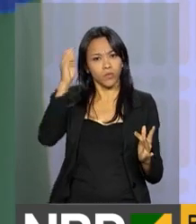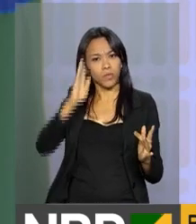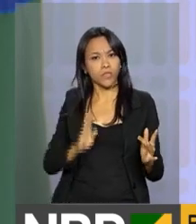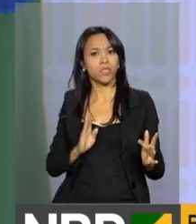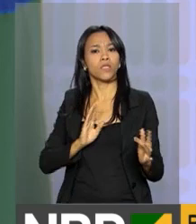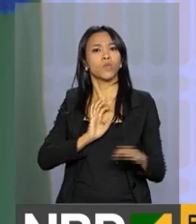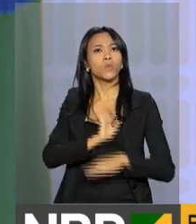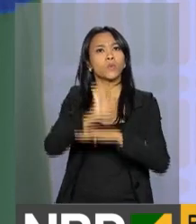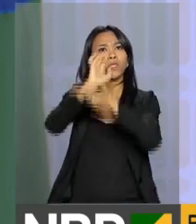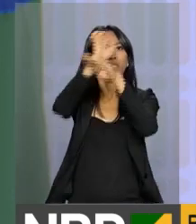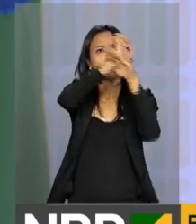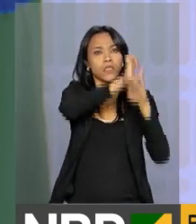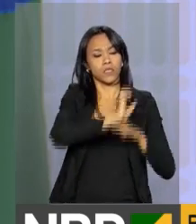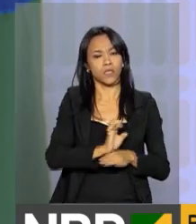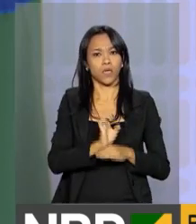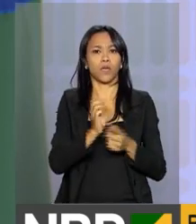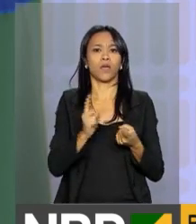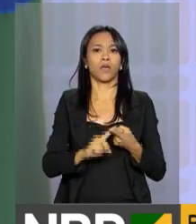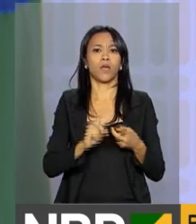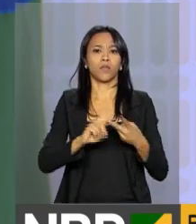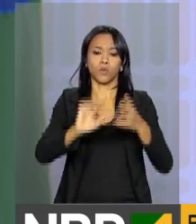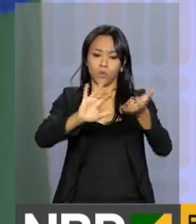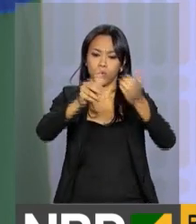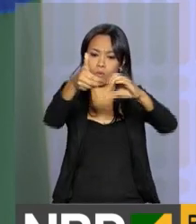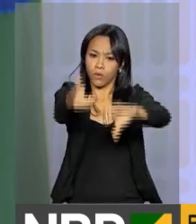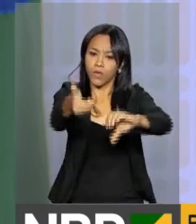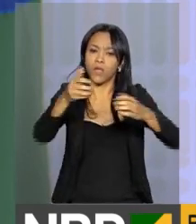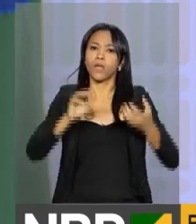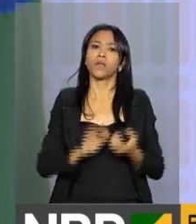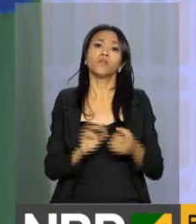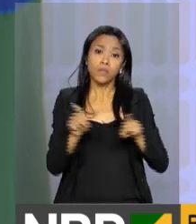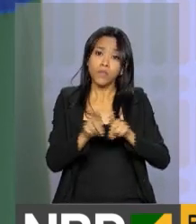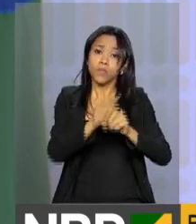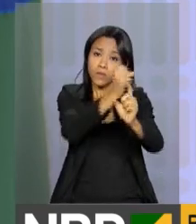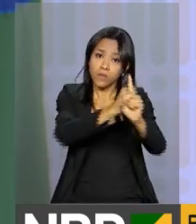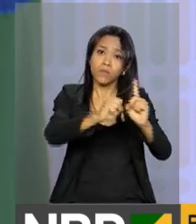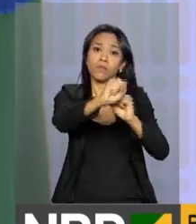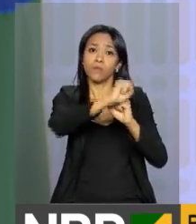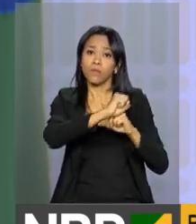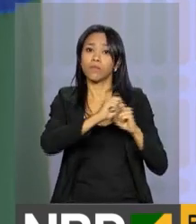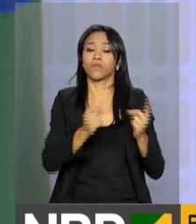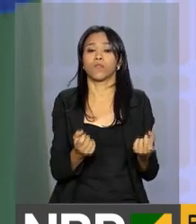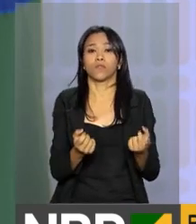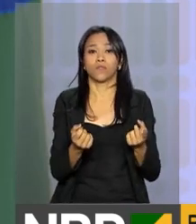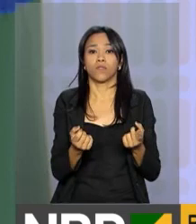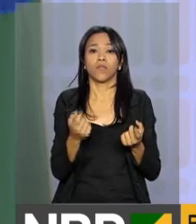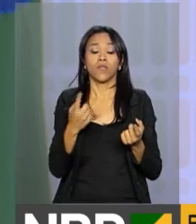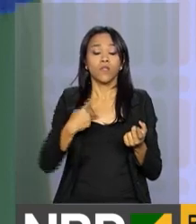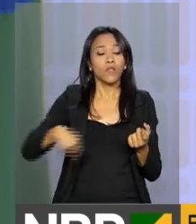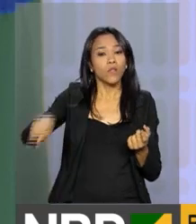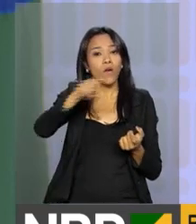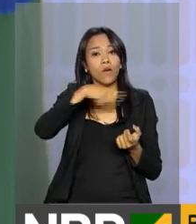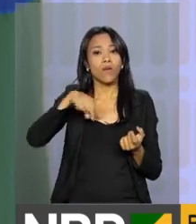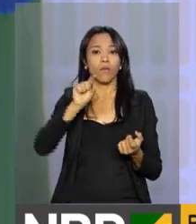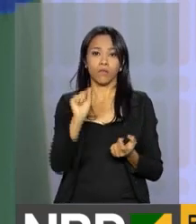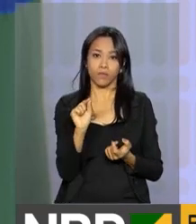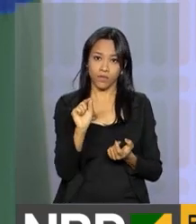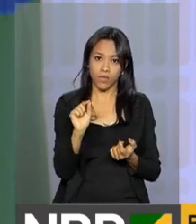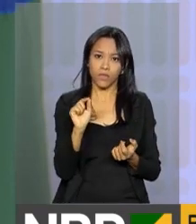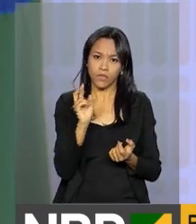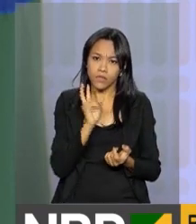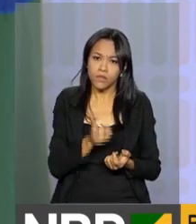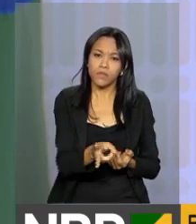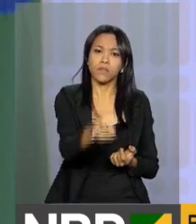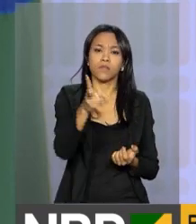entes federativos, o Congresso Nacional e a sociedade civil. Irmanamo-nos todos na